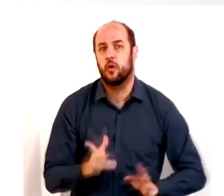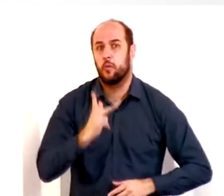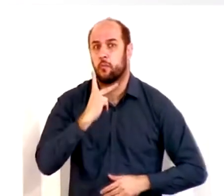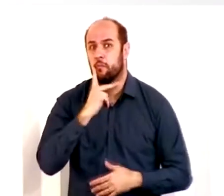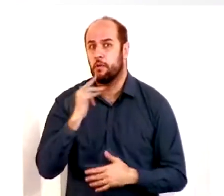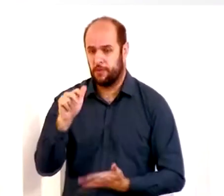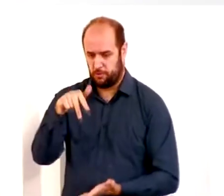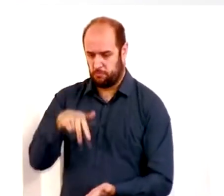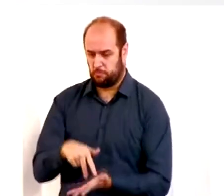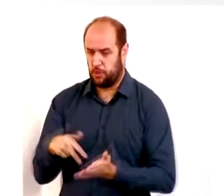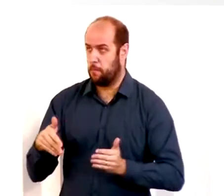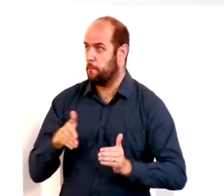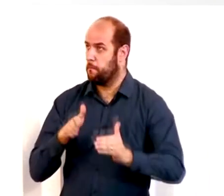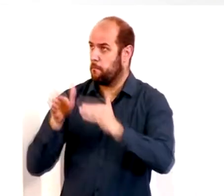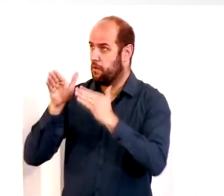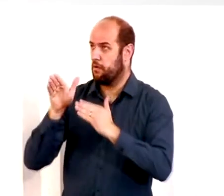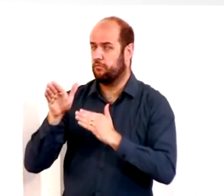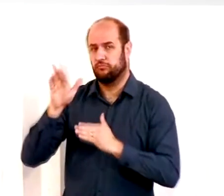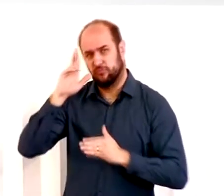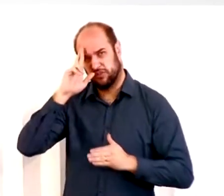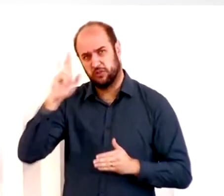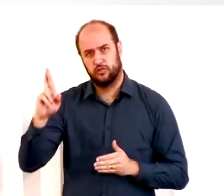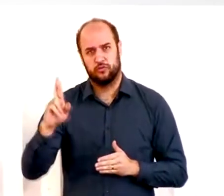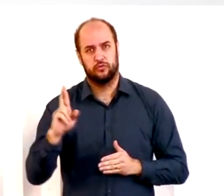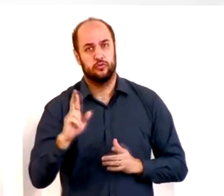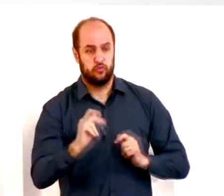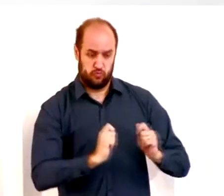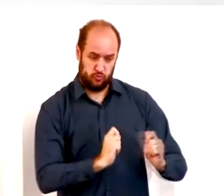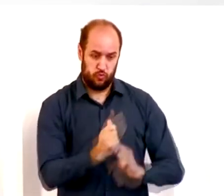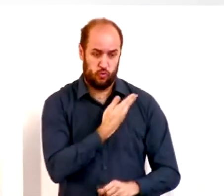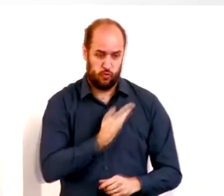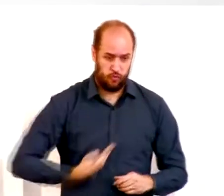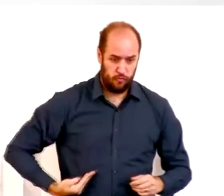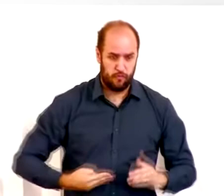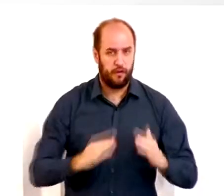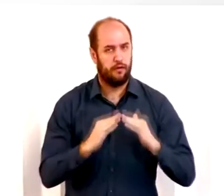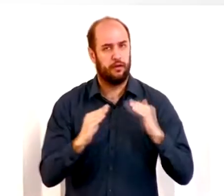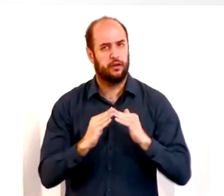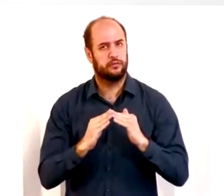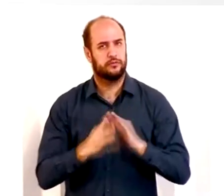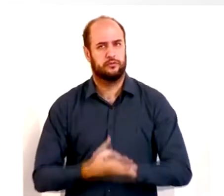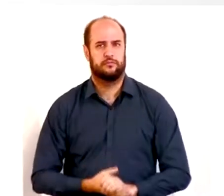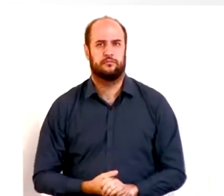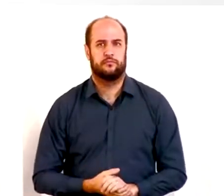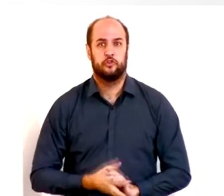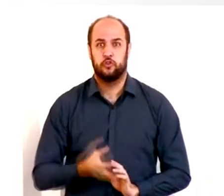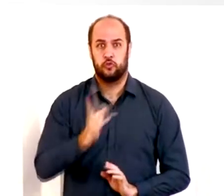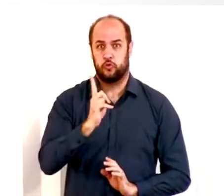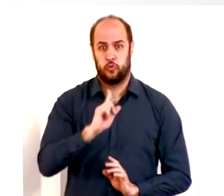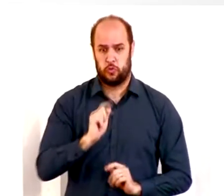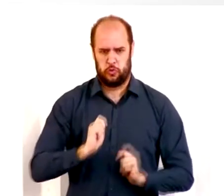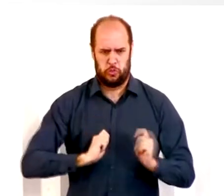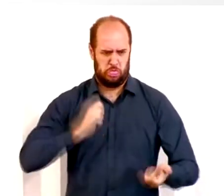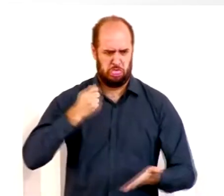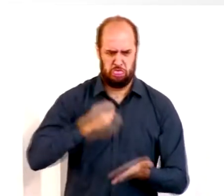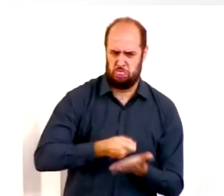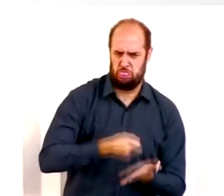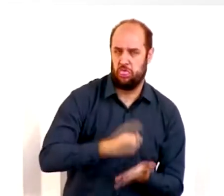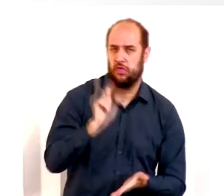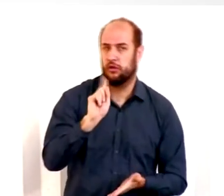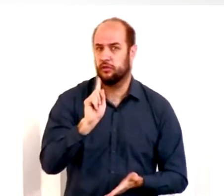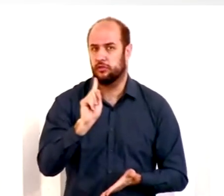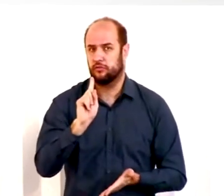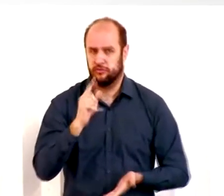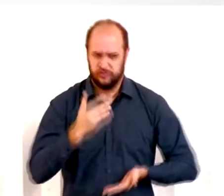pai precisa ser essa referência de governo na sua casa. Governar não é uma autocracia, não é uma ditadura. Governar